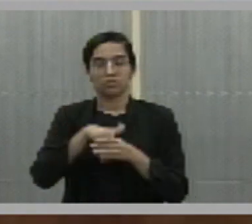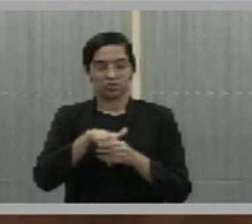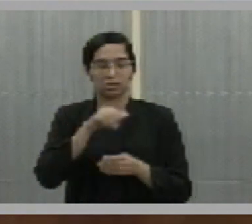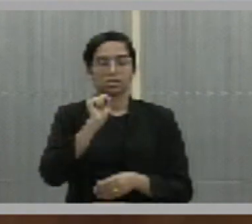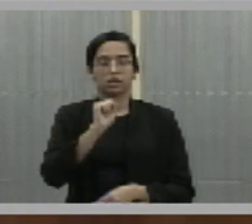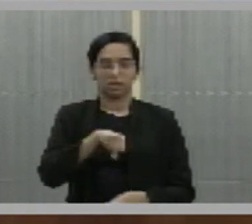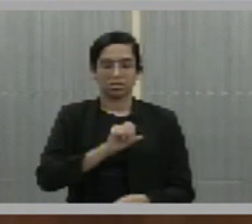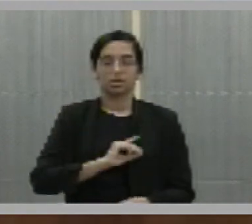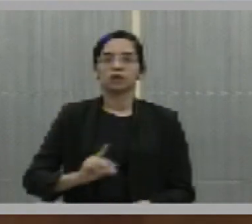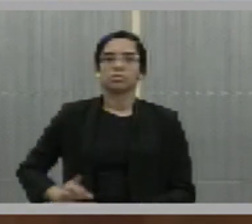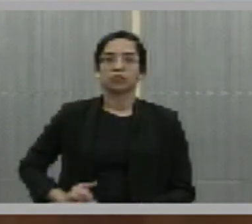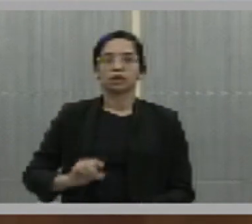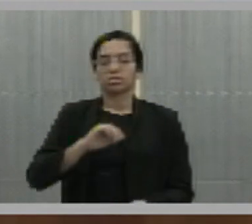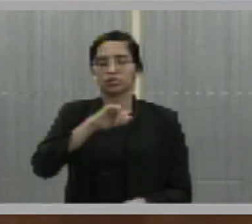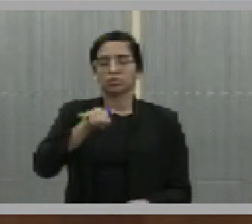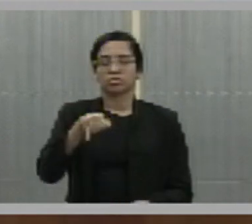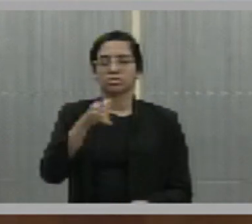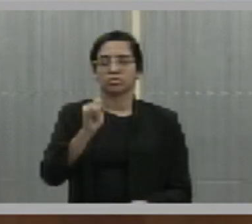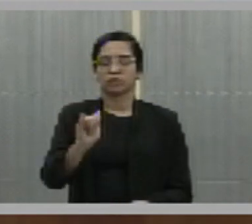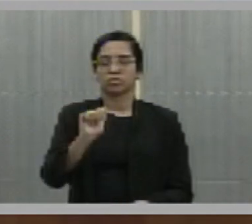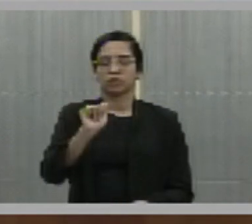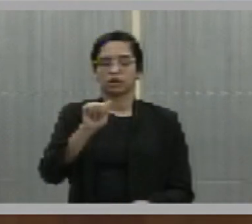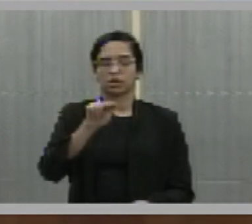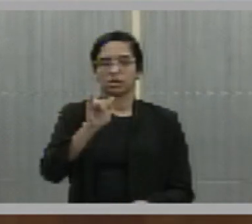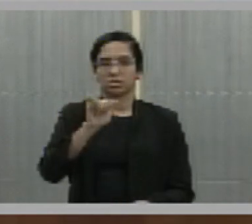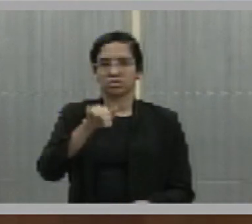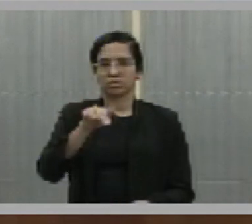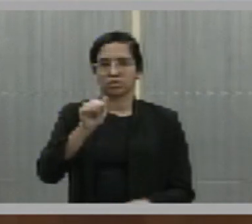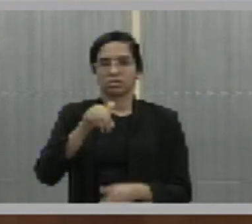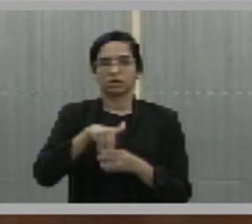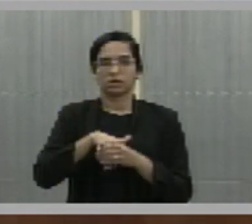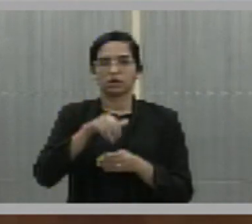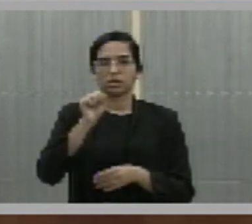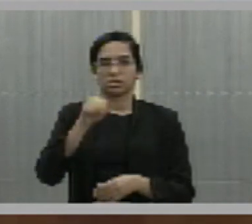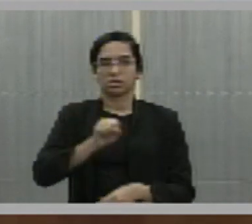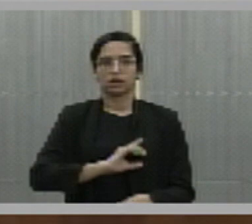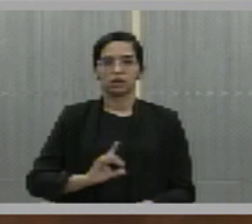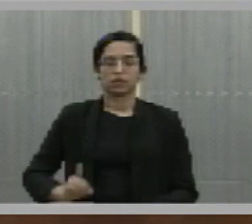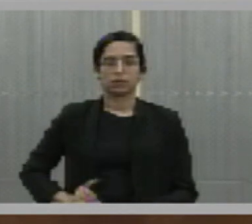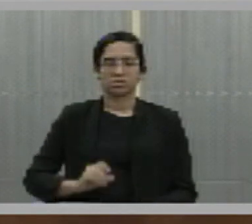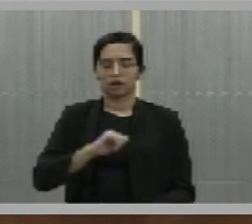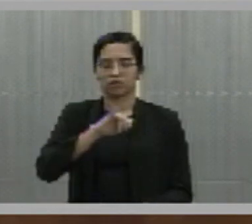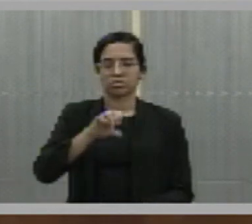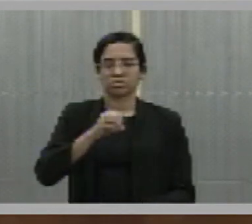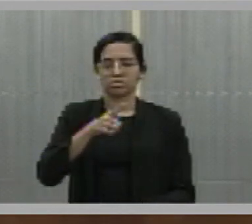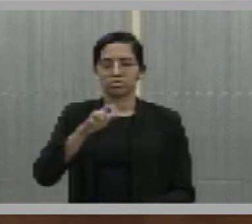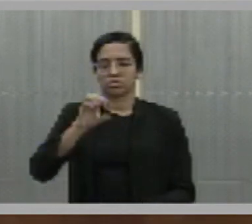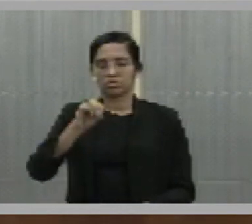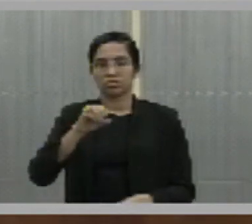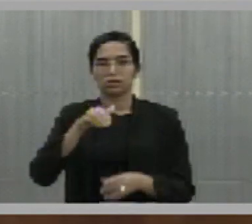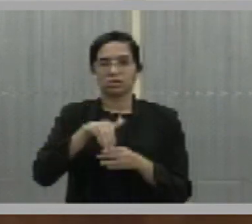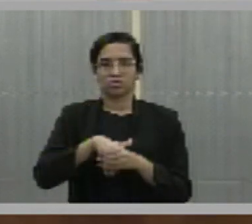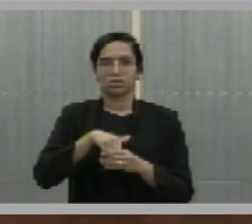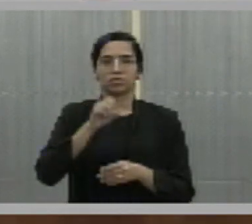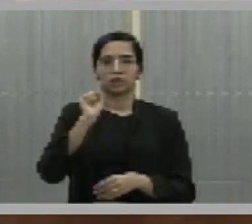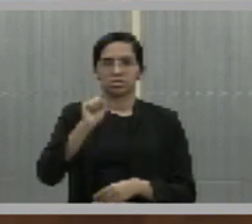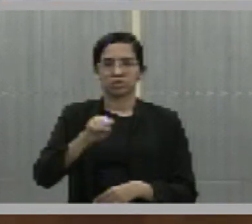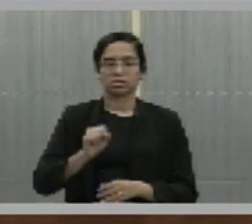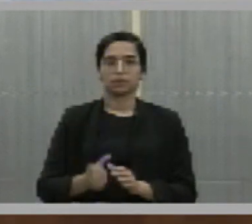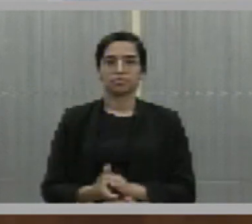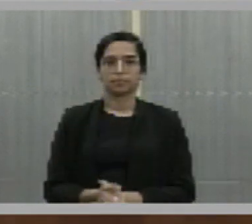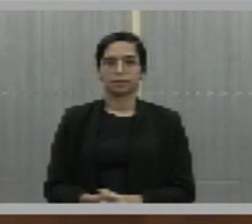Deputada Janaína Marques, como vota? Sim. Deputado João Madison, como vota?